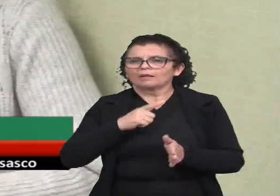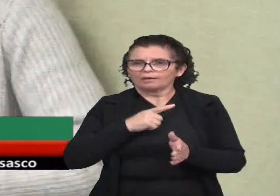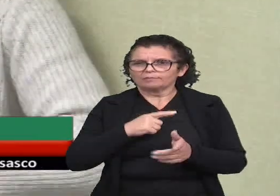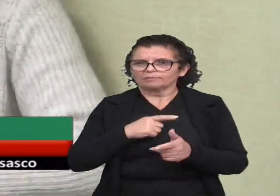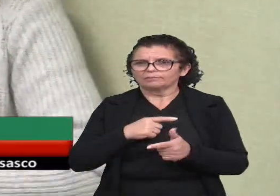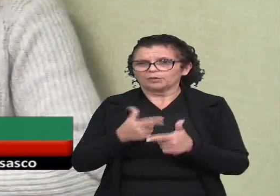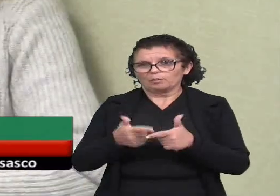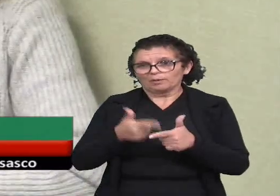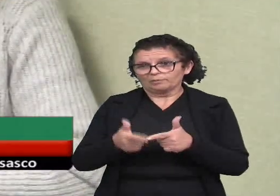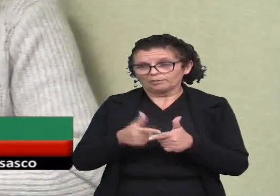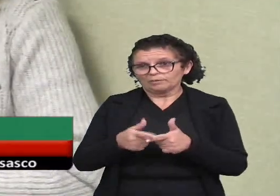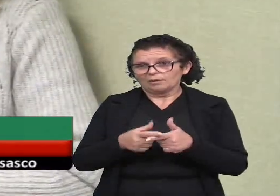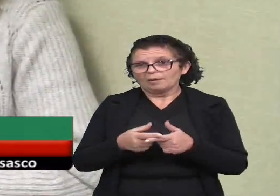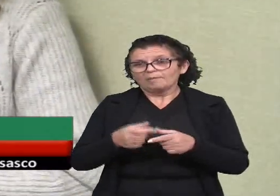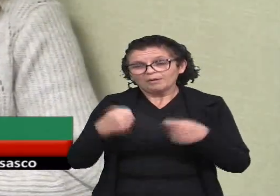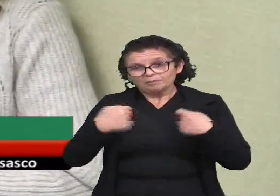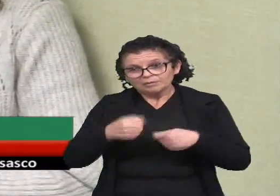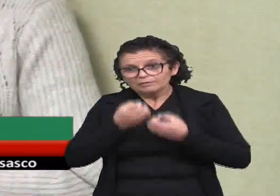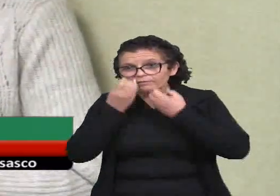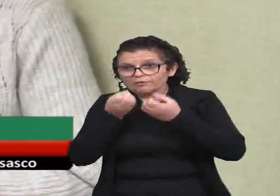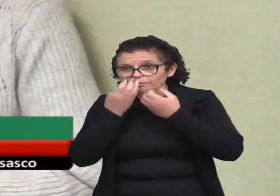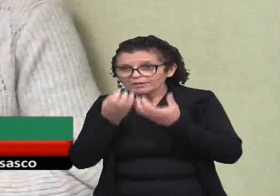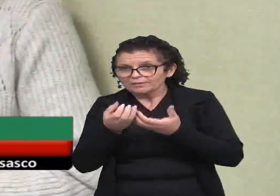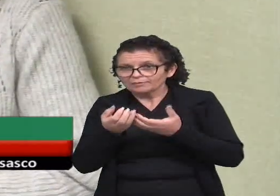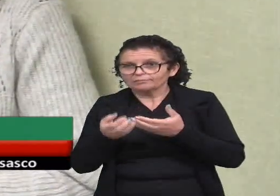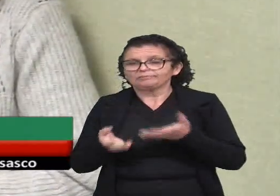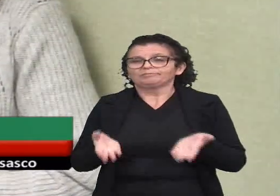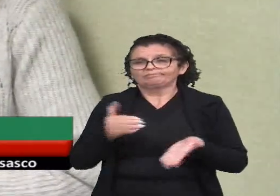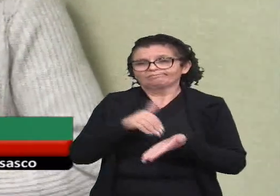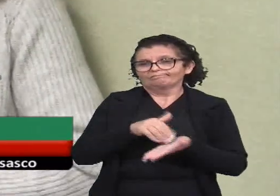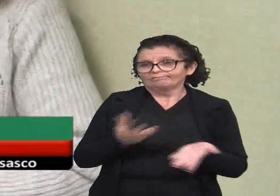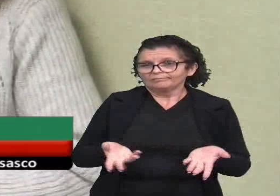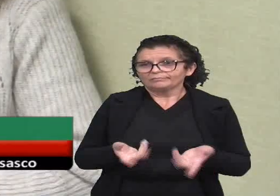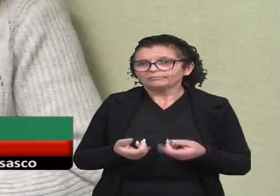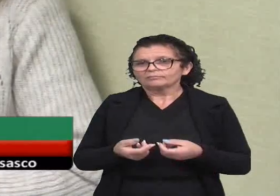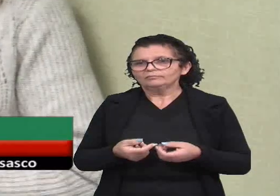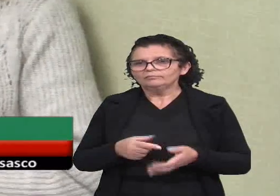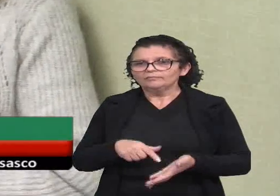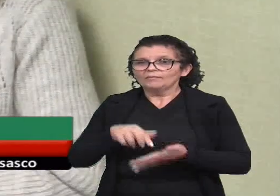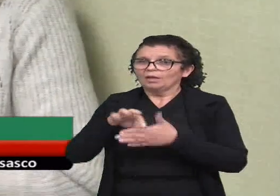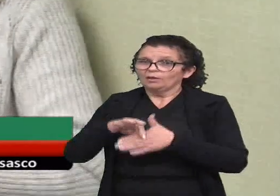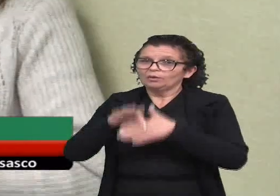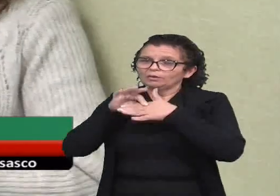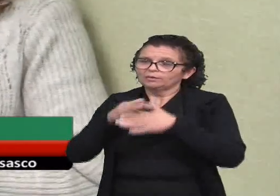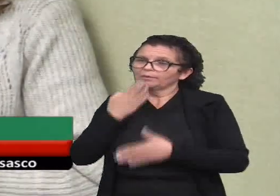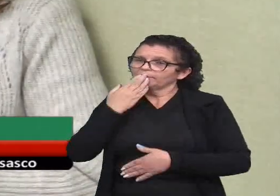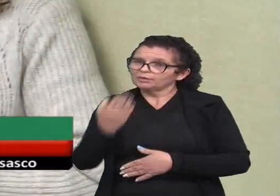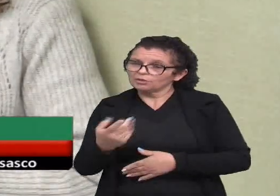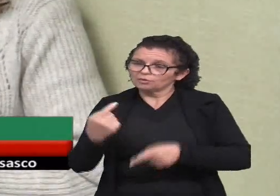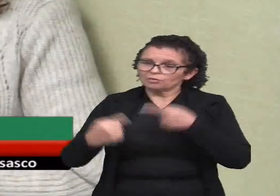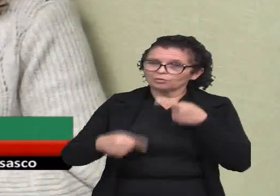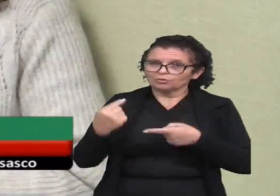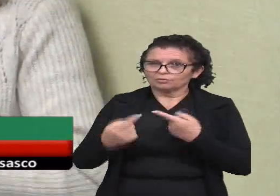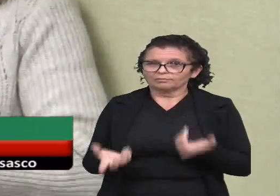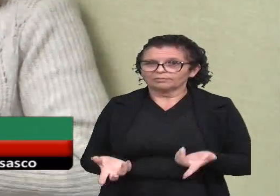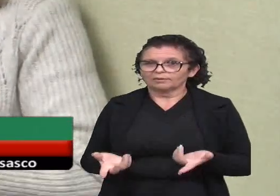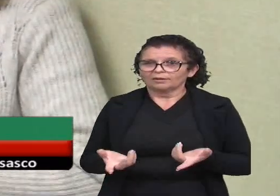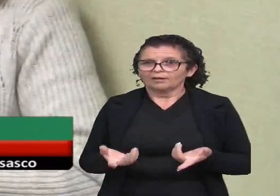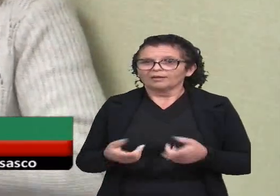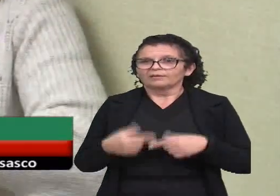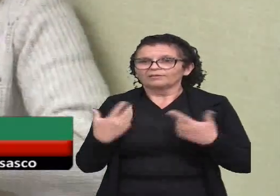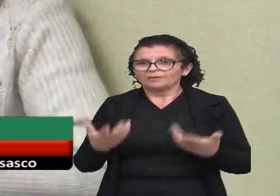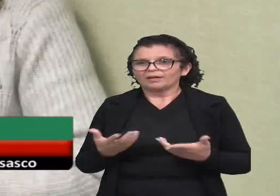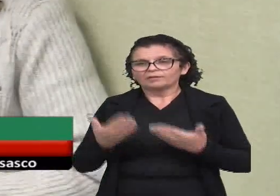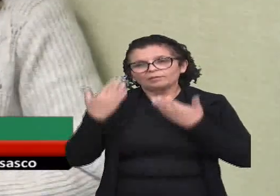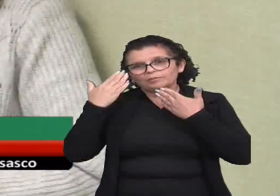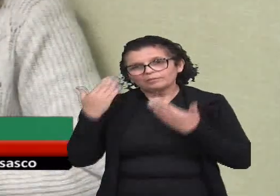eu preciso ter o mínimo de informação antes disso. E o meu papel quanto líder é isso. É vir aqui e pedir para discutir o requerimento. Então, assim,